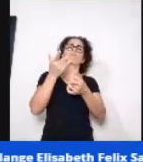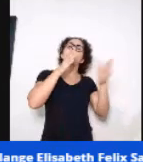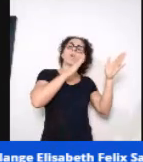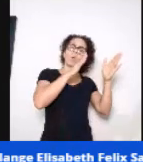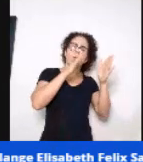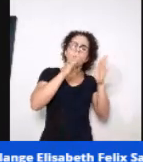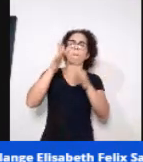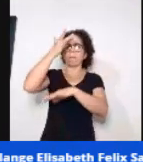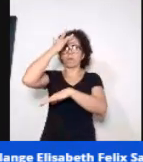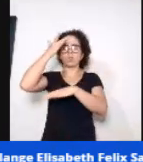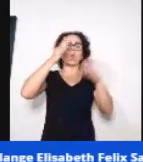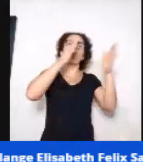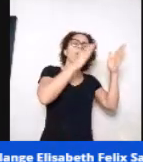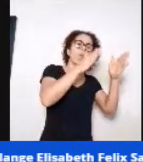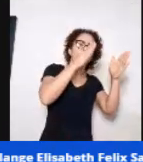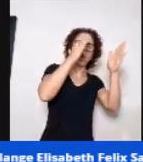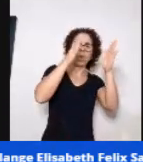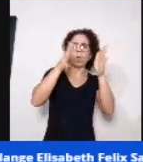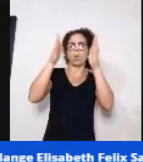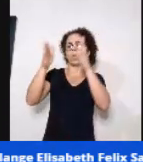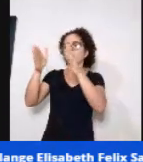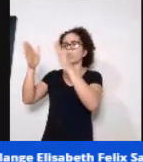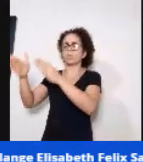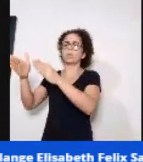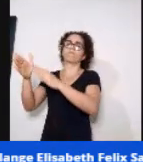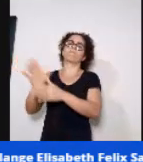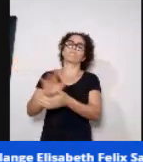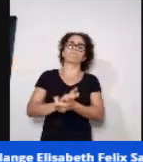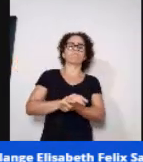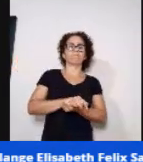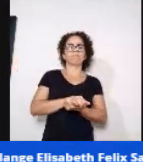lugar. Certo? Mais um.